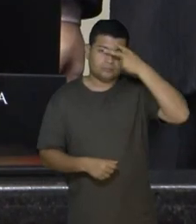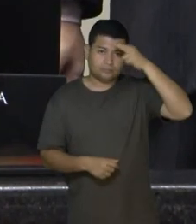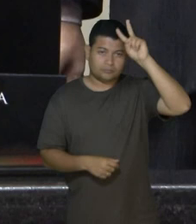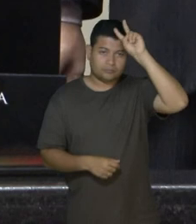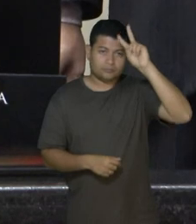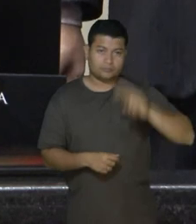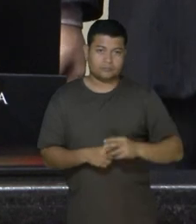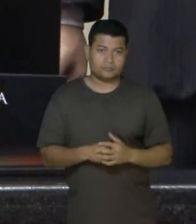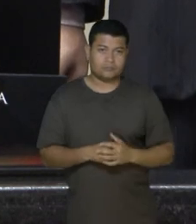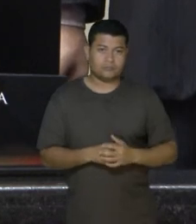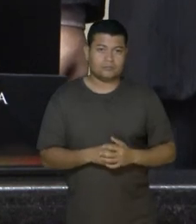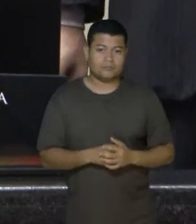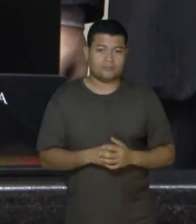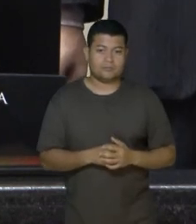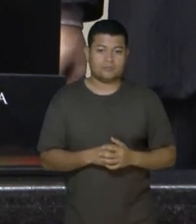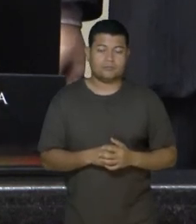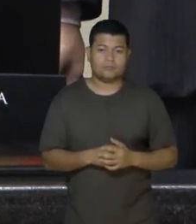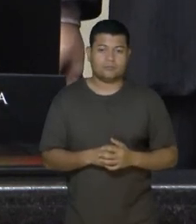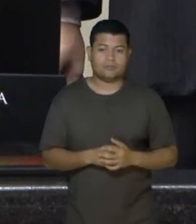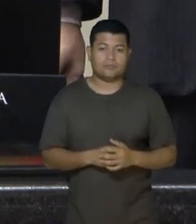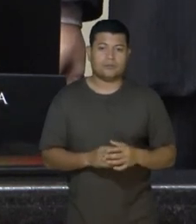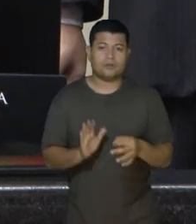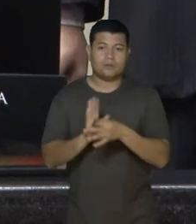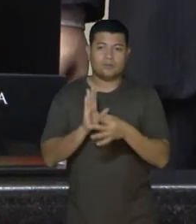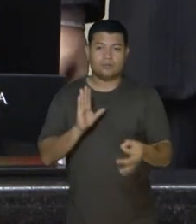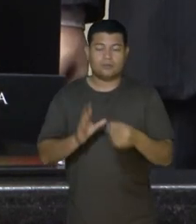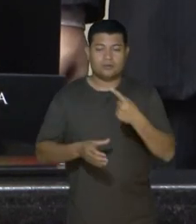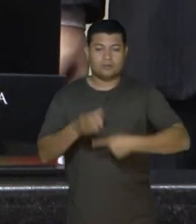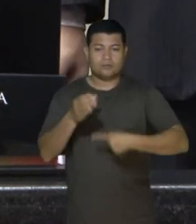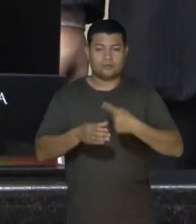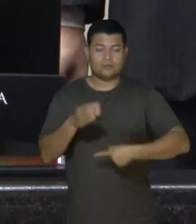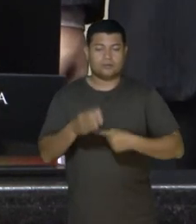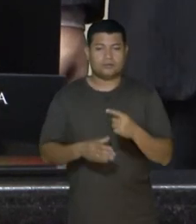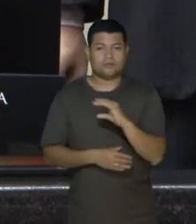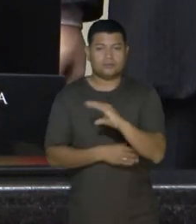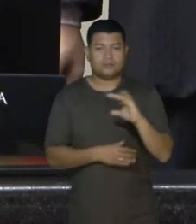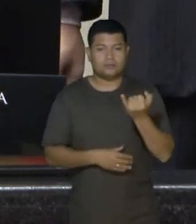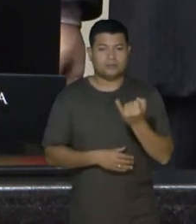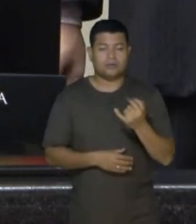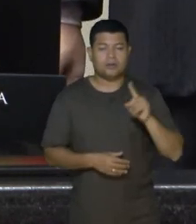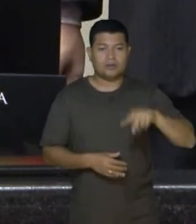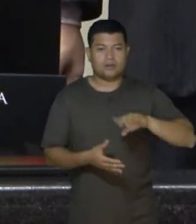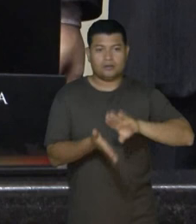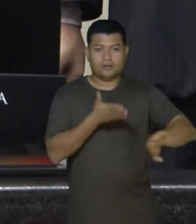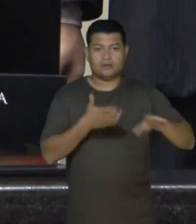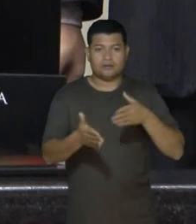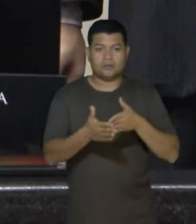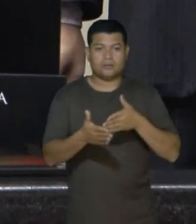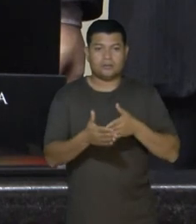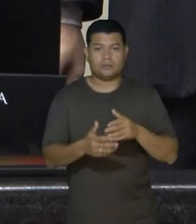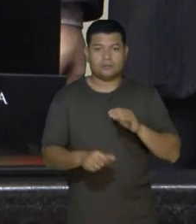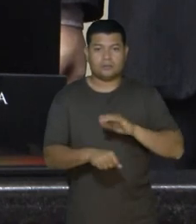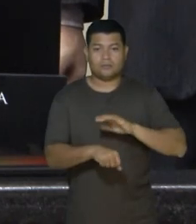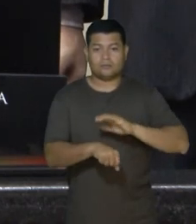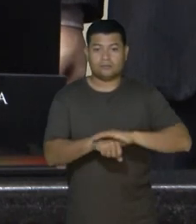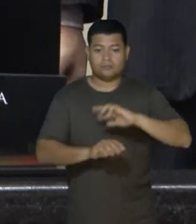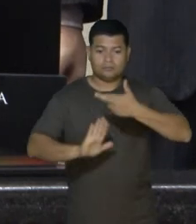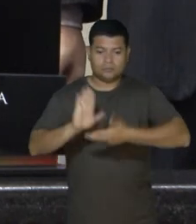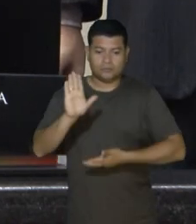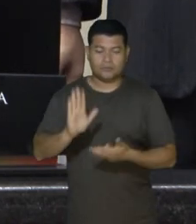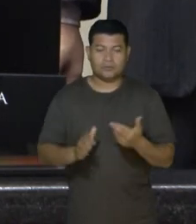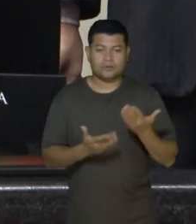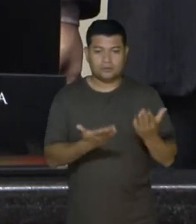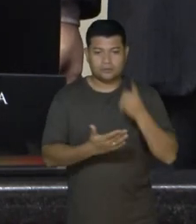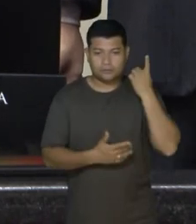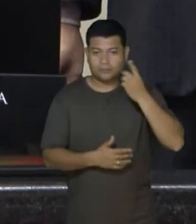Preso. Parecer da Comissão de Constituição e Justiça pela rejeição do veto. Relator, deputado Mauro de Nadal.